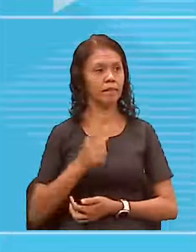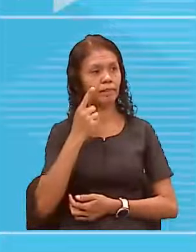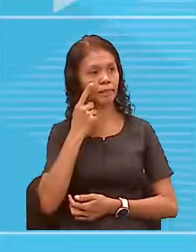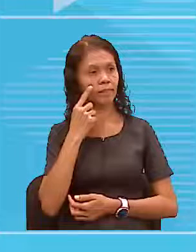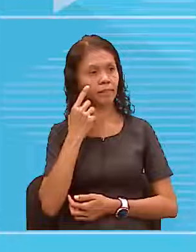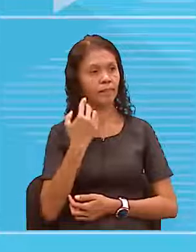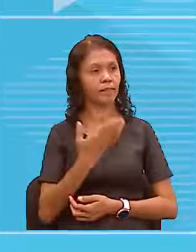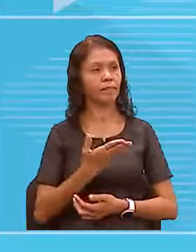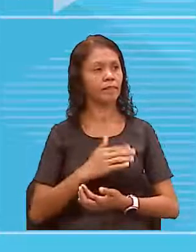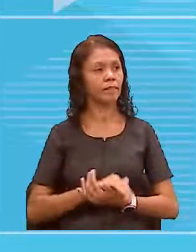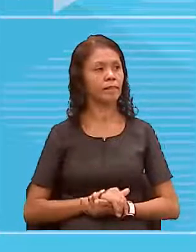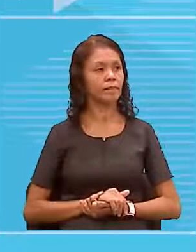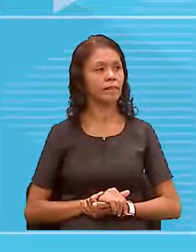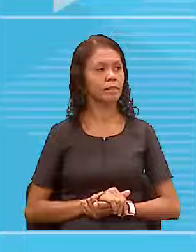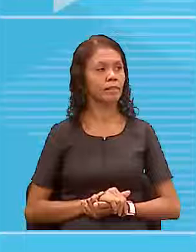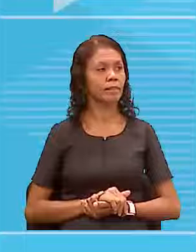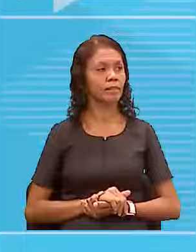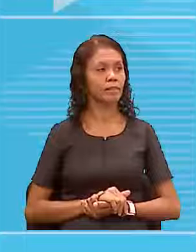ó.